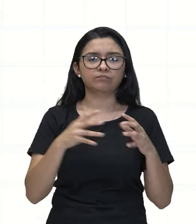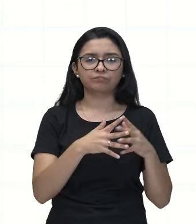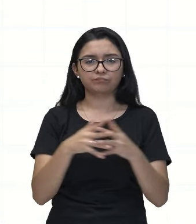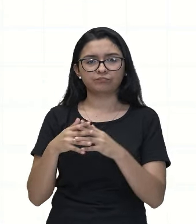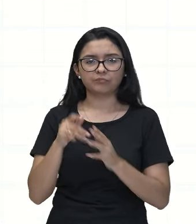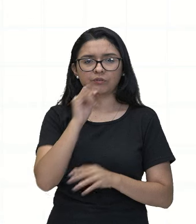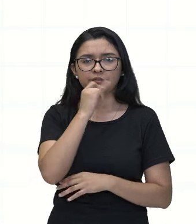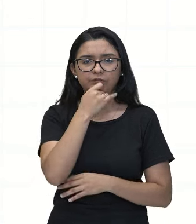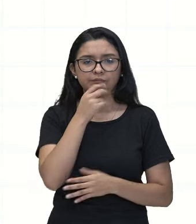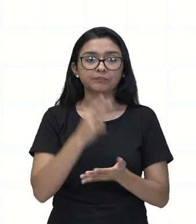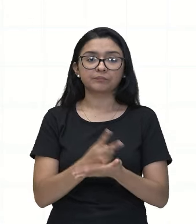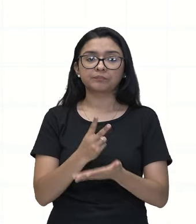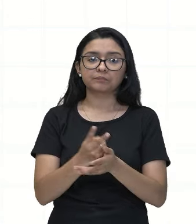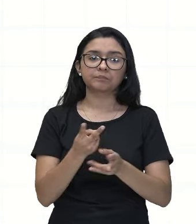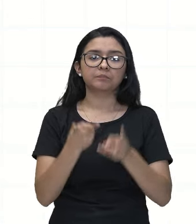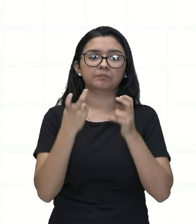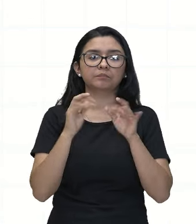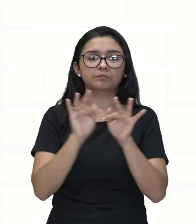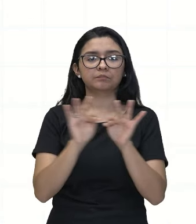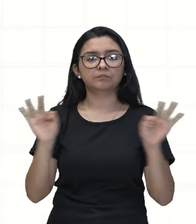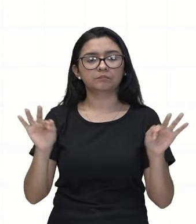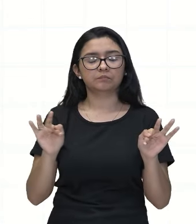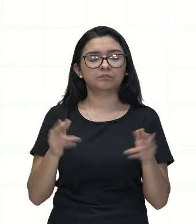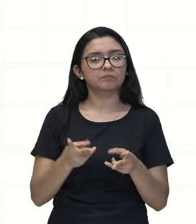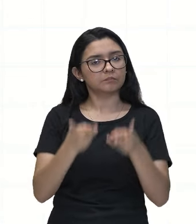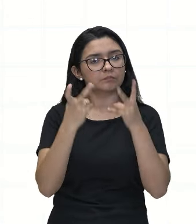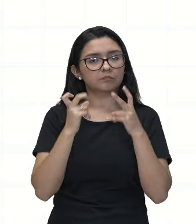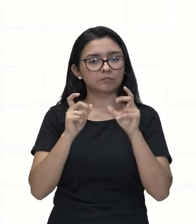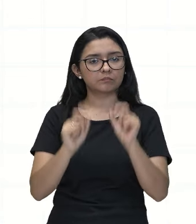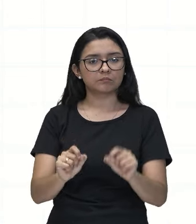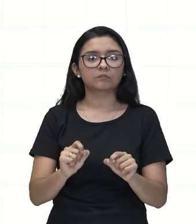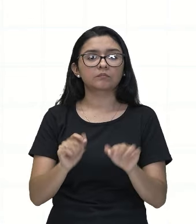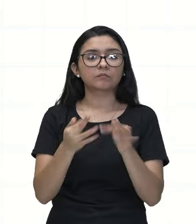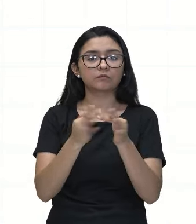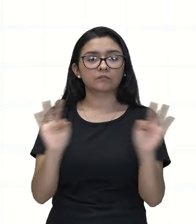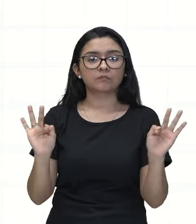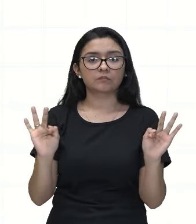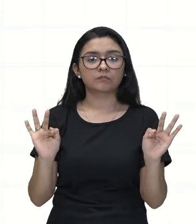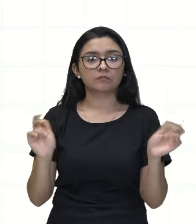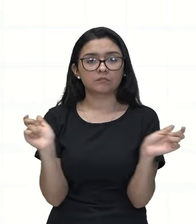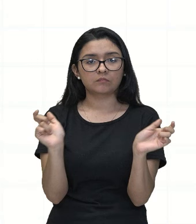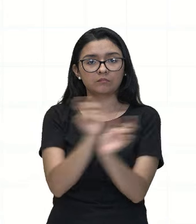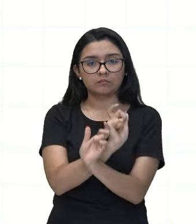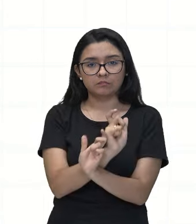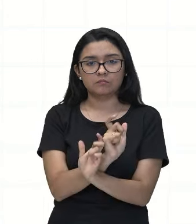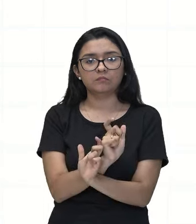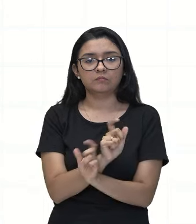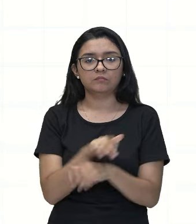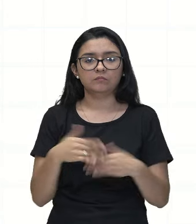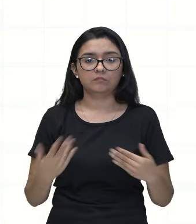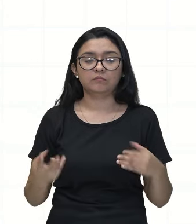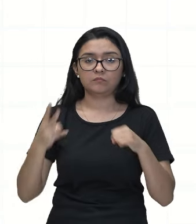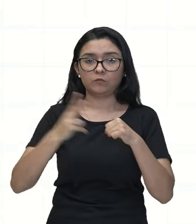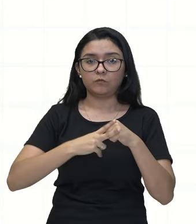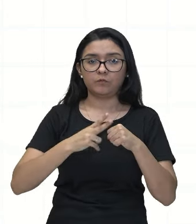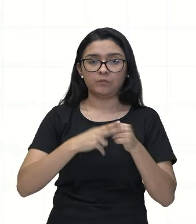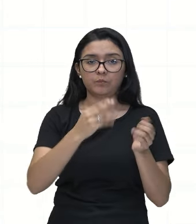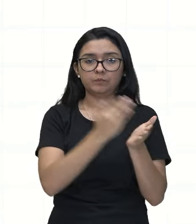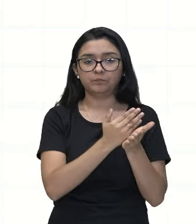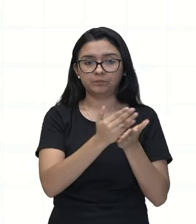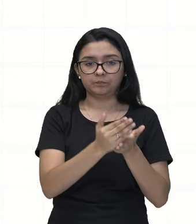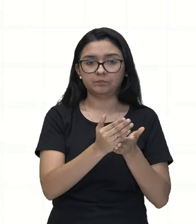Observe que aqui eh a gente nota que essa oração ela está trocada né o verbo está iniciando